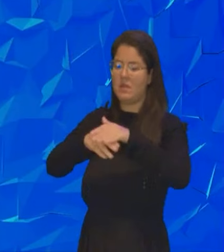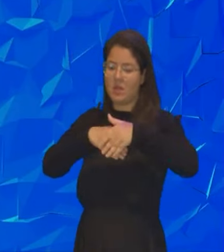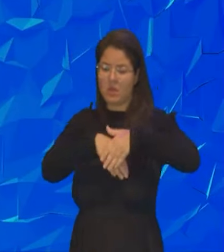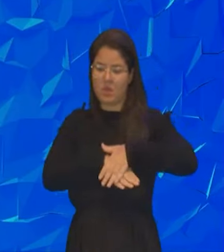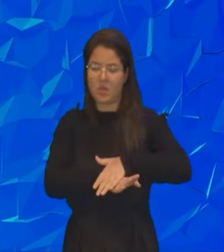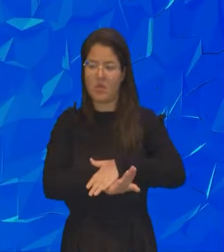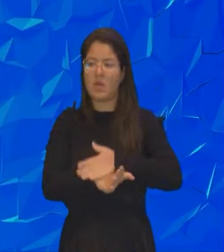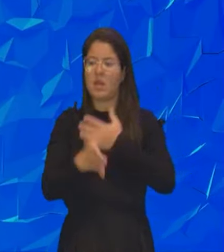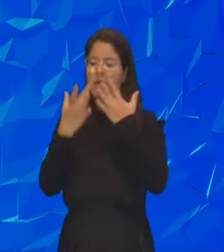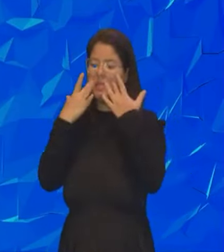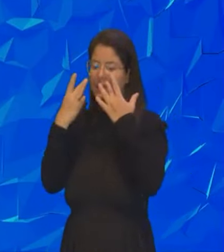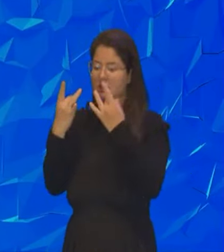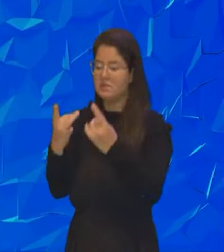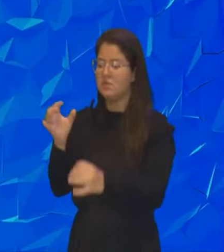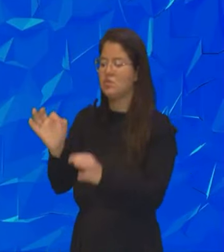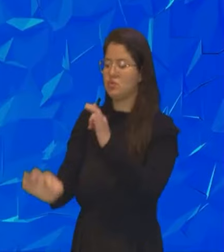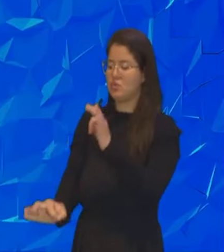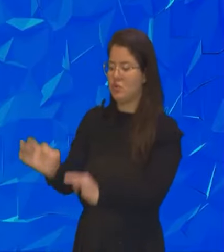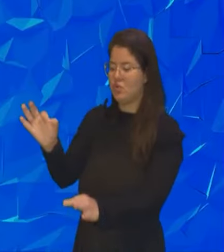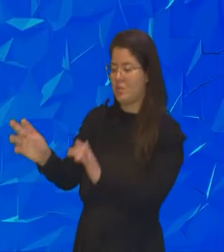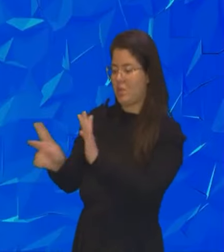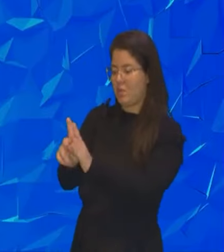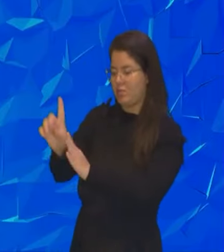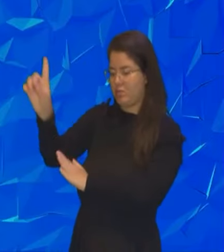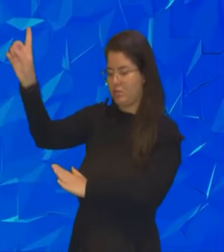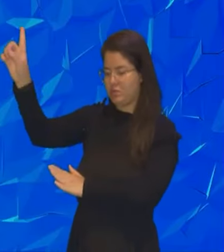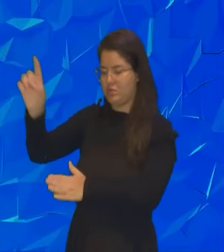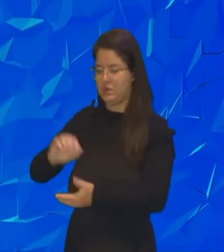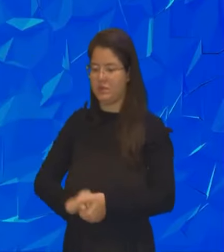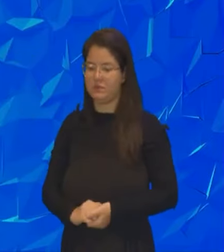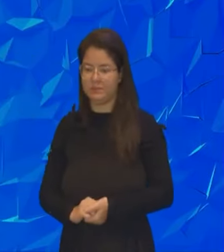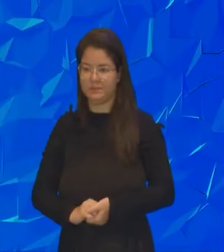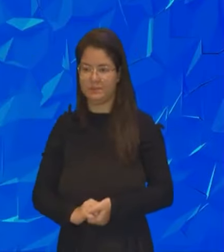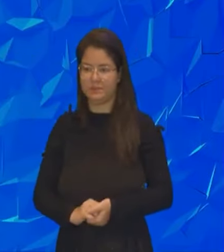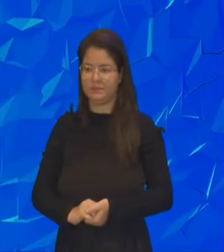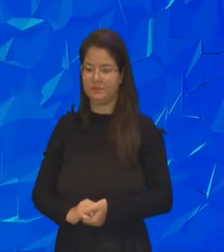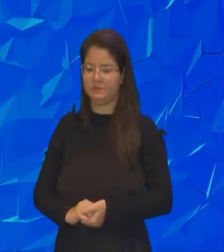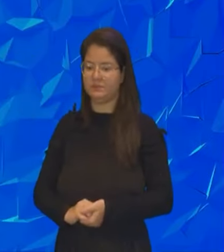e observem os meus juízos.